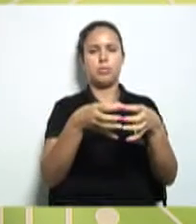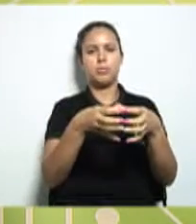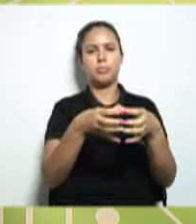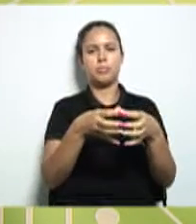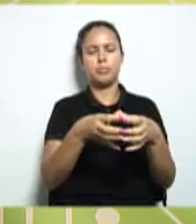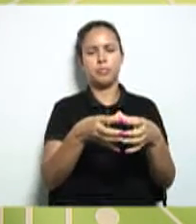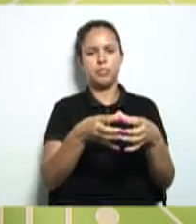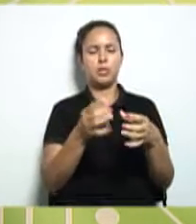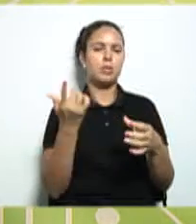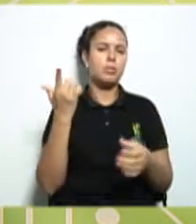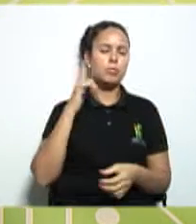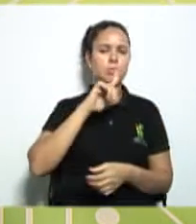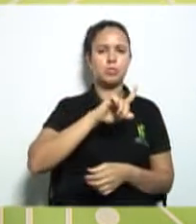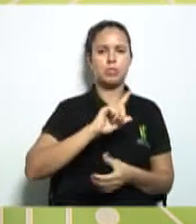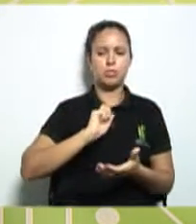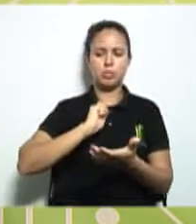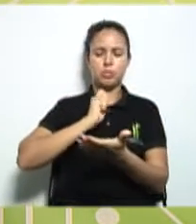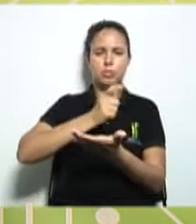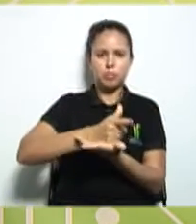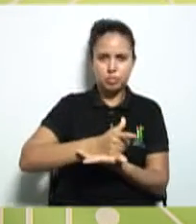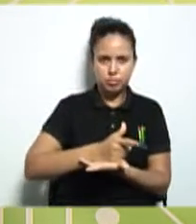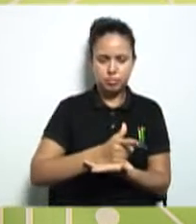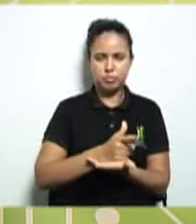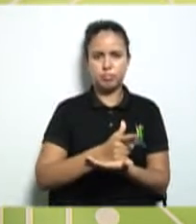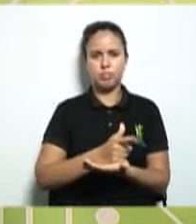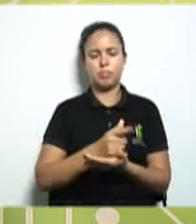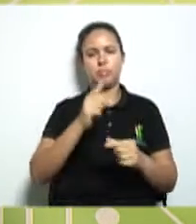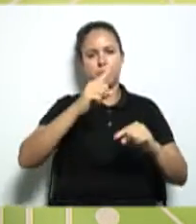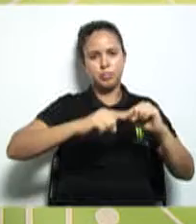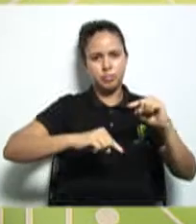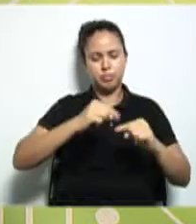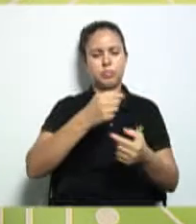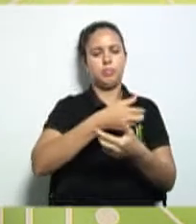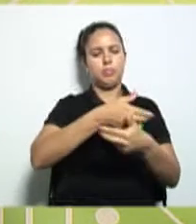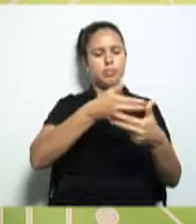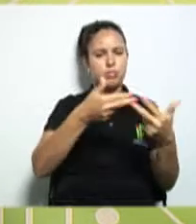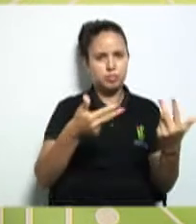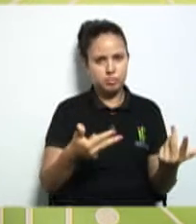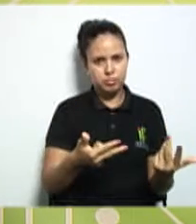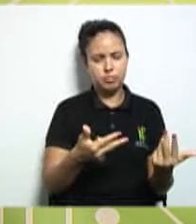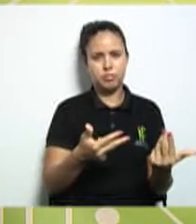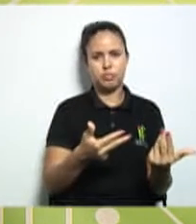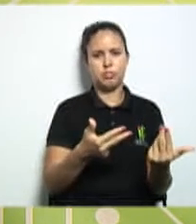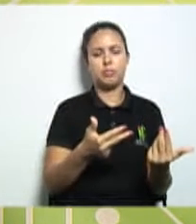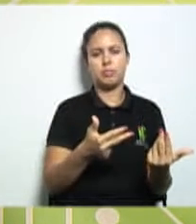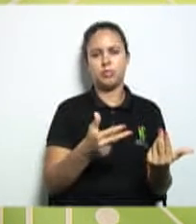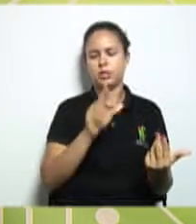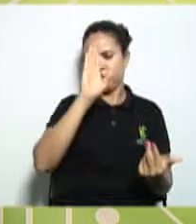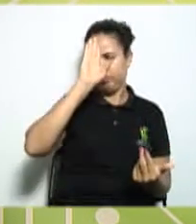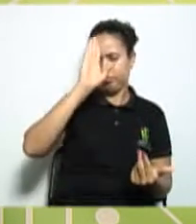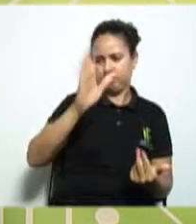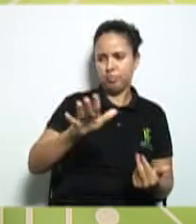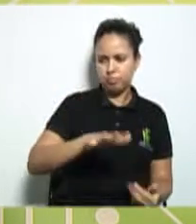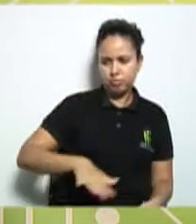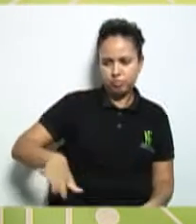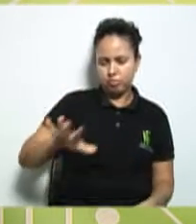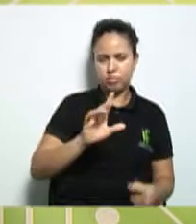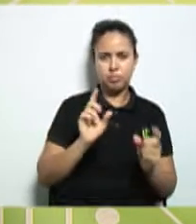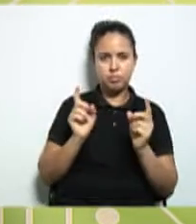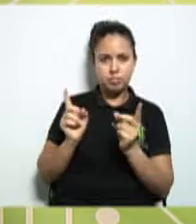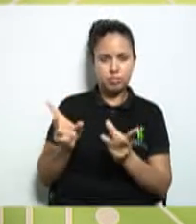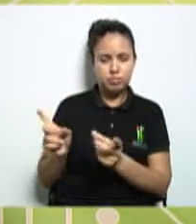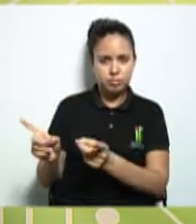adquirir os produtos direto do mercado, ou seja, direto do produtor. Então, eles adquiriam